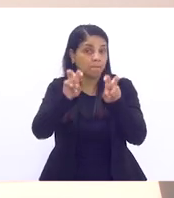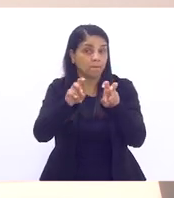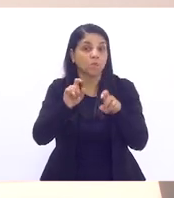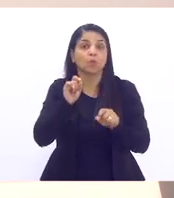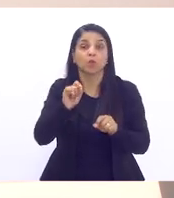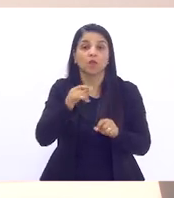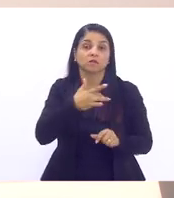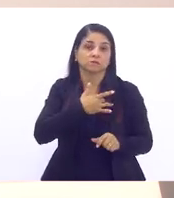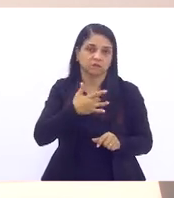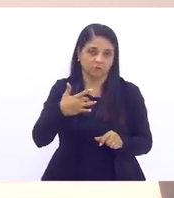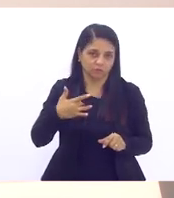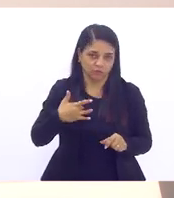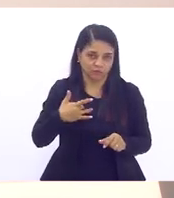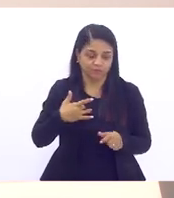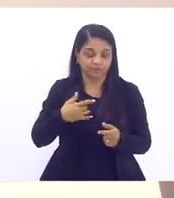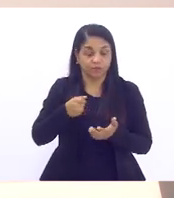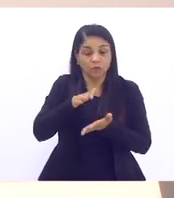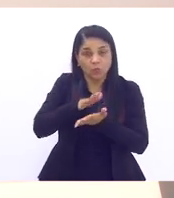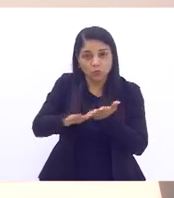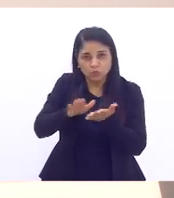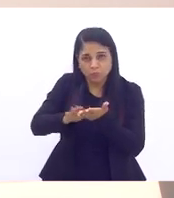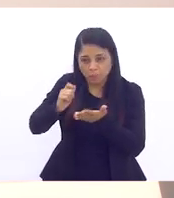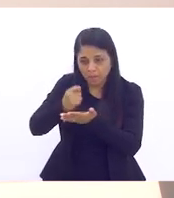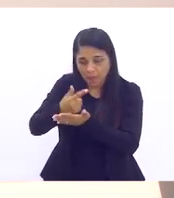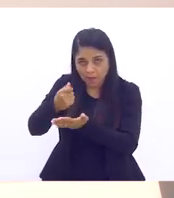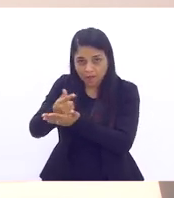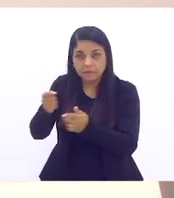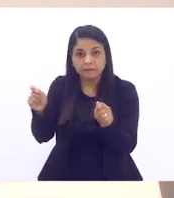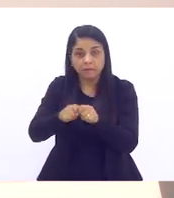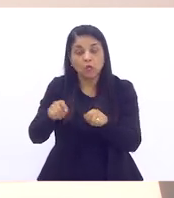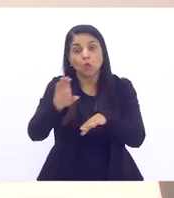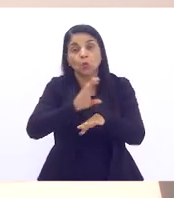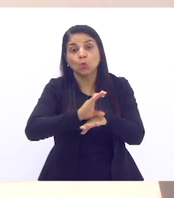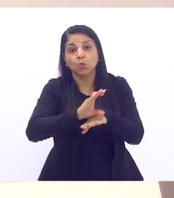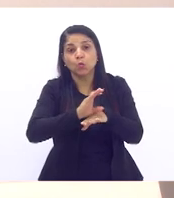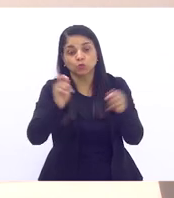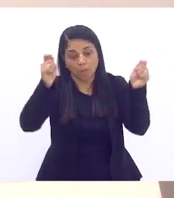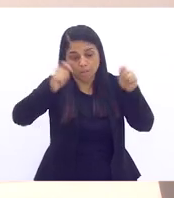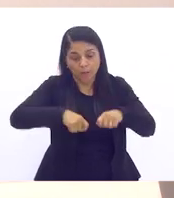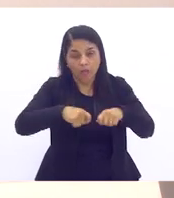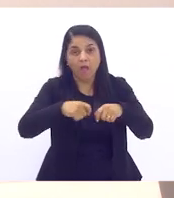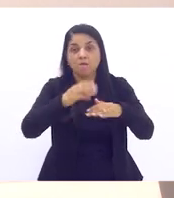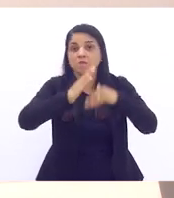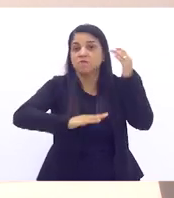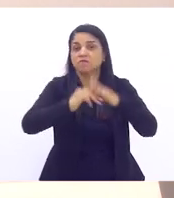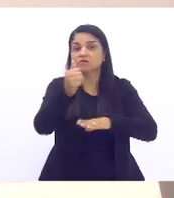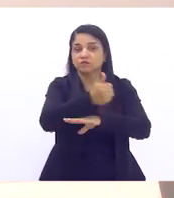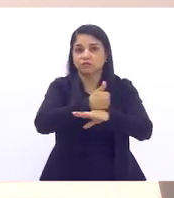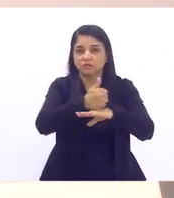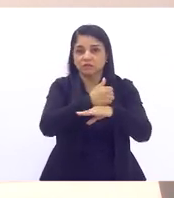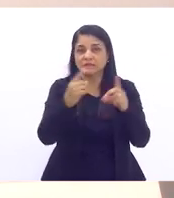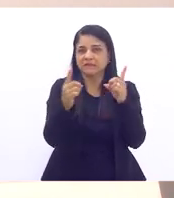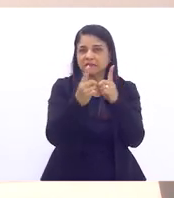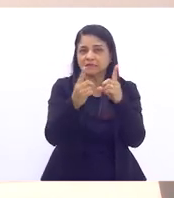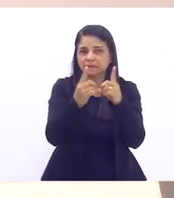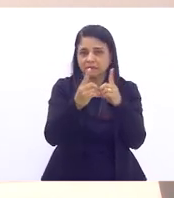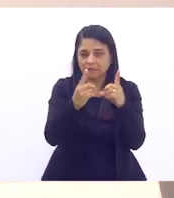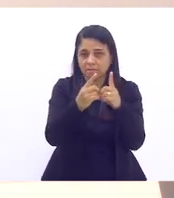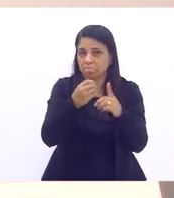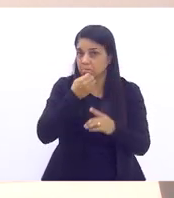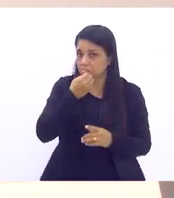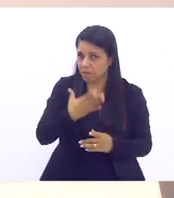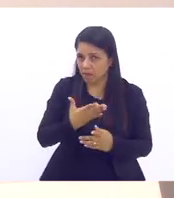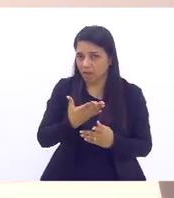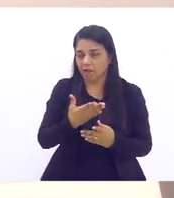além do custeio a capacitação dos profissionais municipais né para que possam bem atender esses